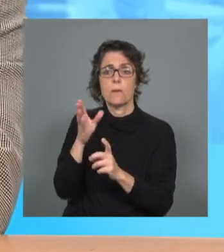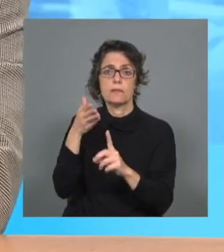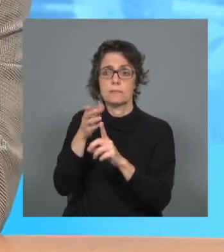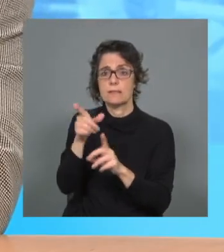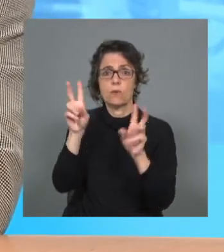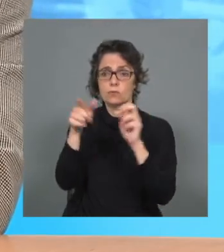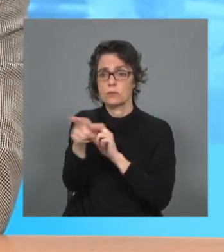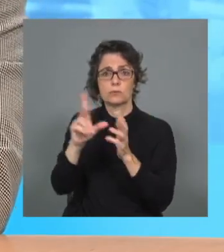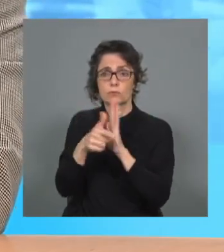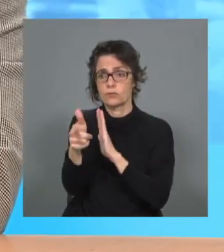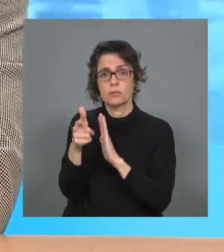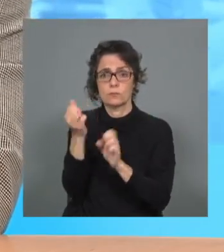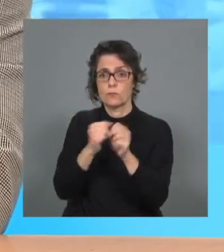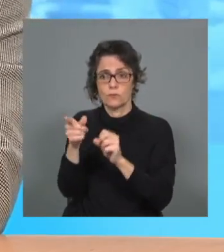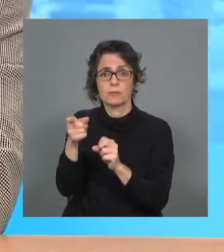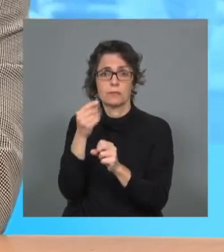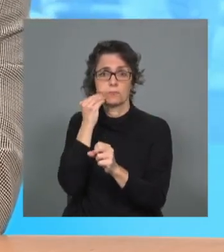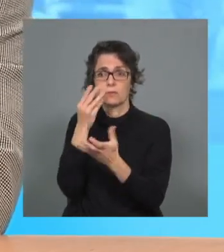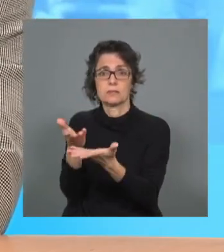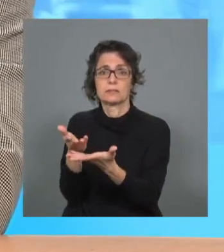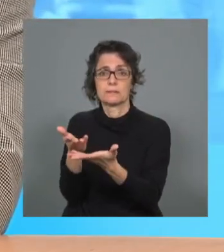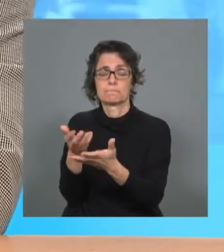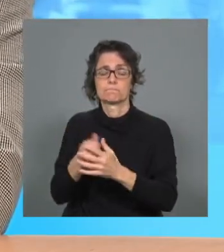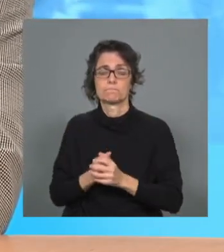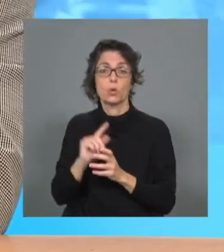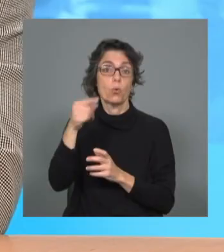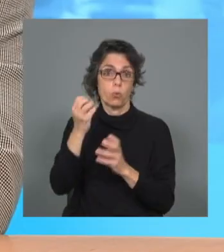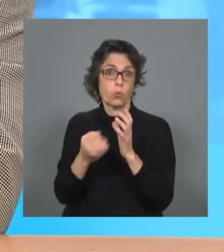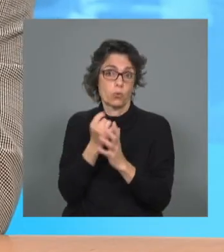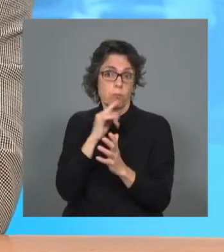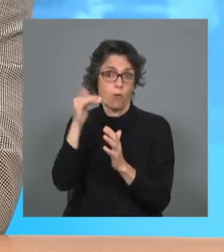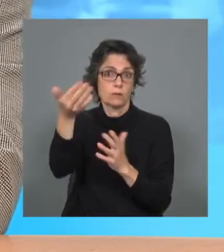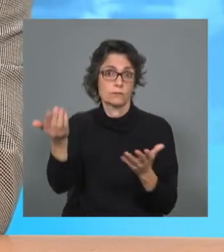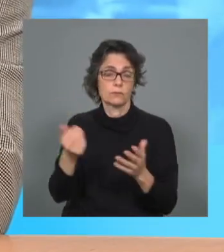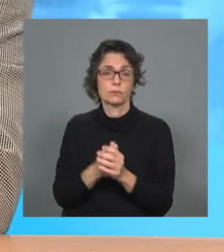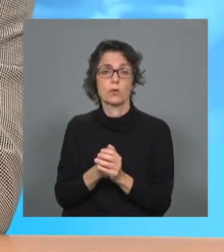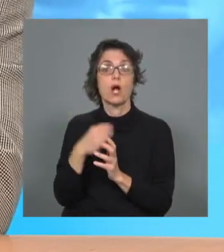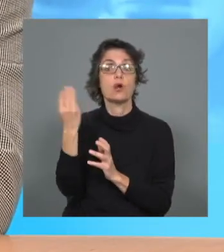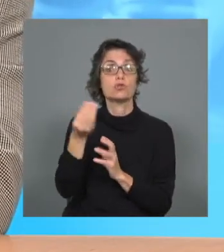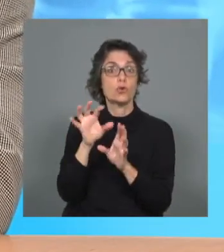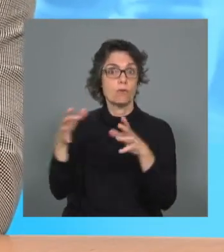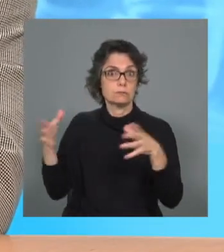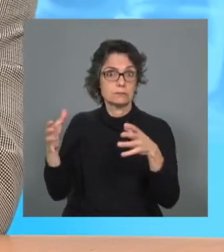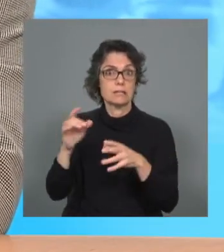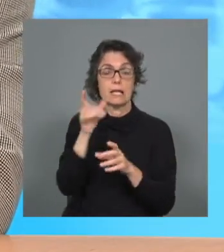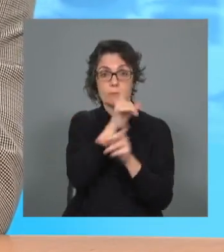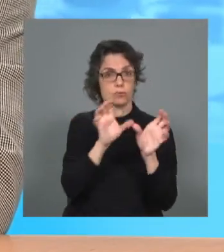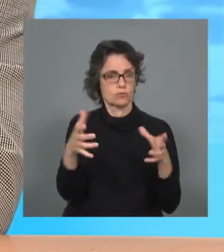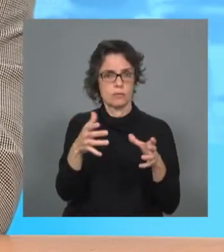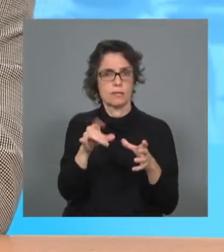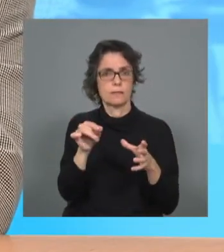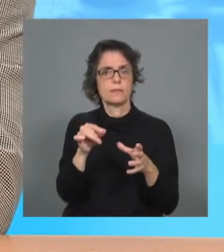depende um bocadinho também dos tempos. Mas nos jovens e na população em geral há